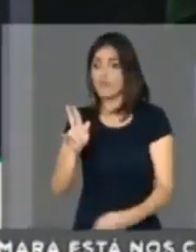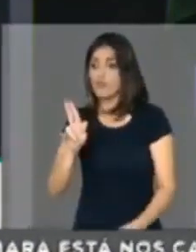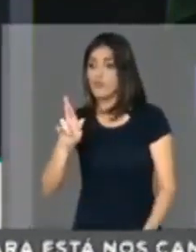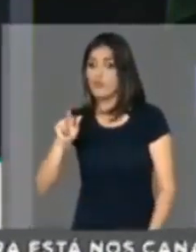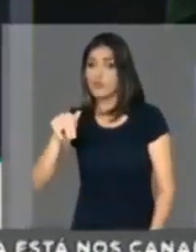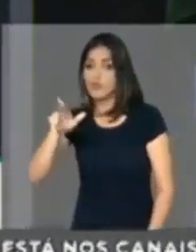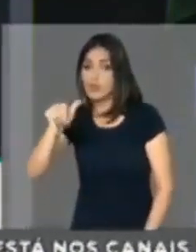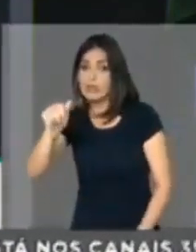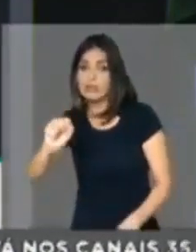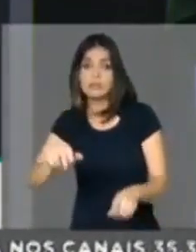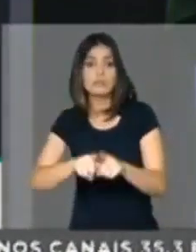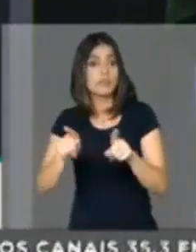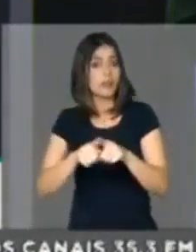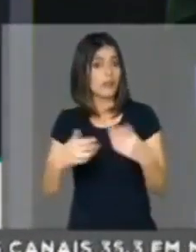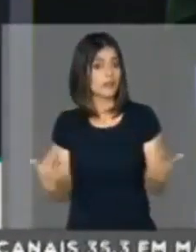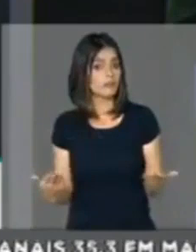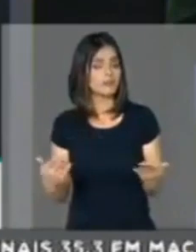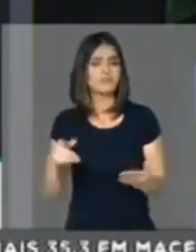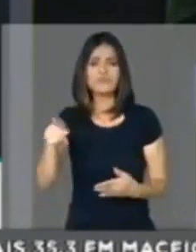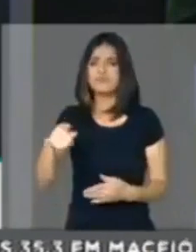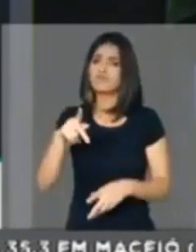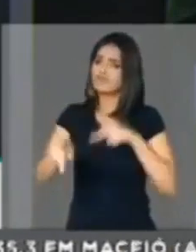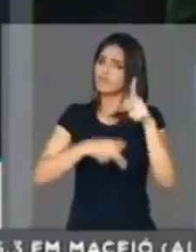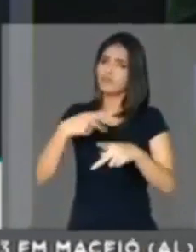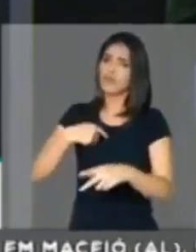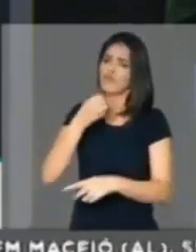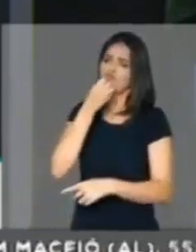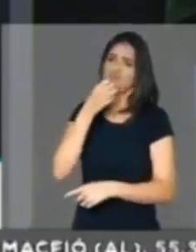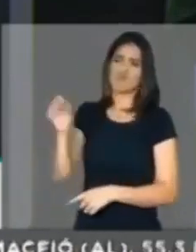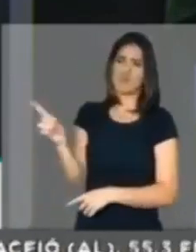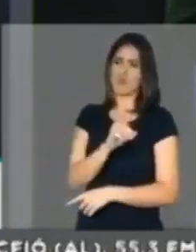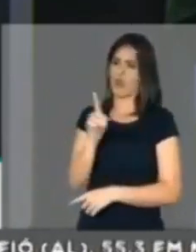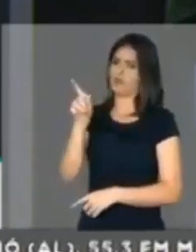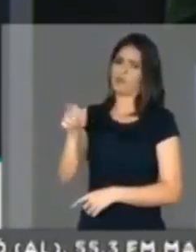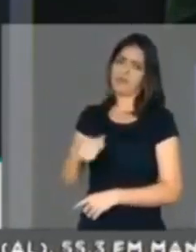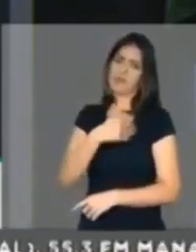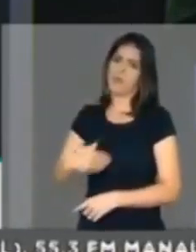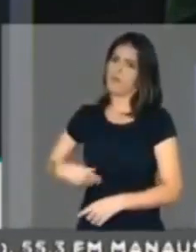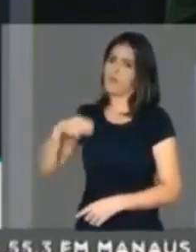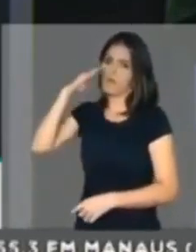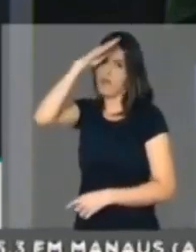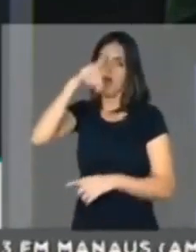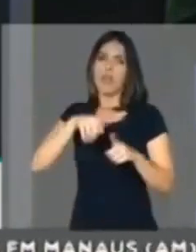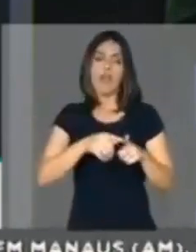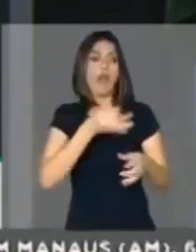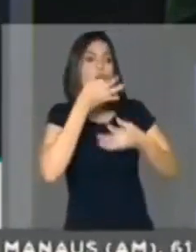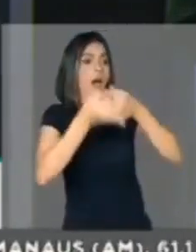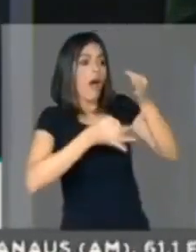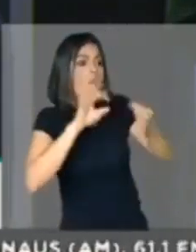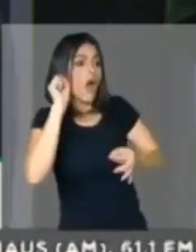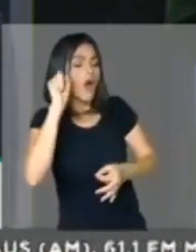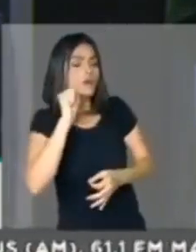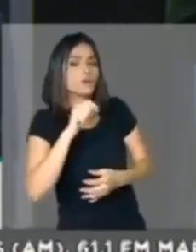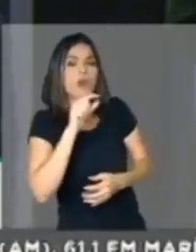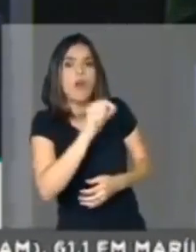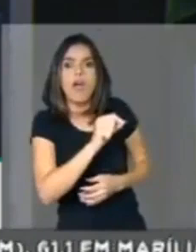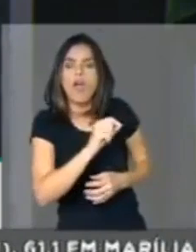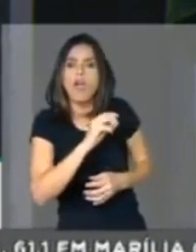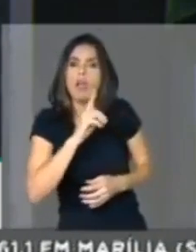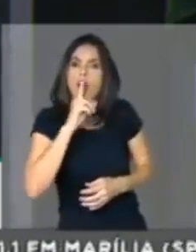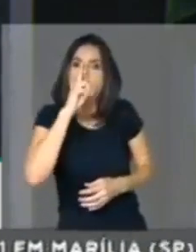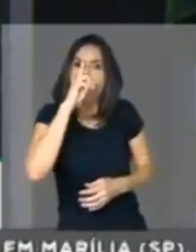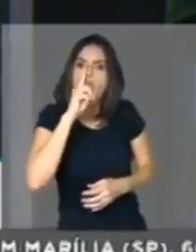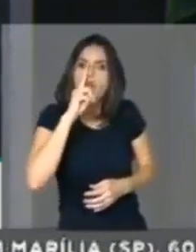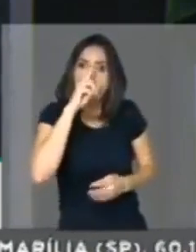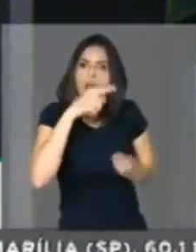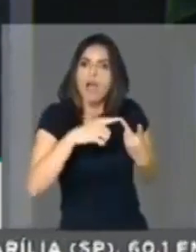governo completamente antipopular. É muito grave estes áudios que nós escutamos agora, com a voz clara de Dallagnol,